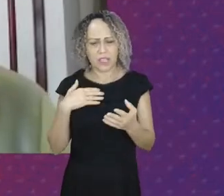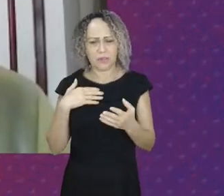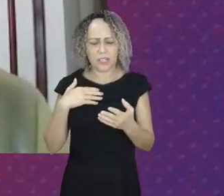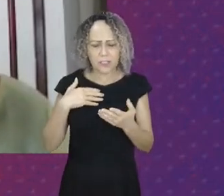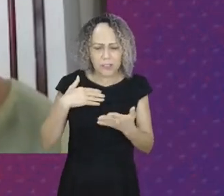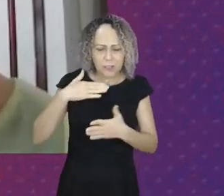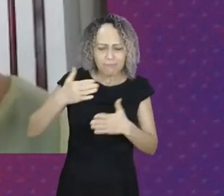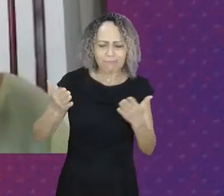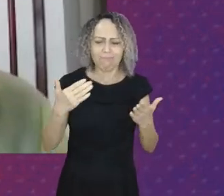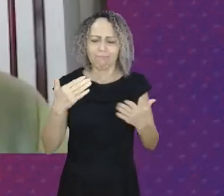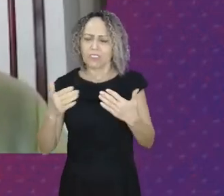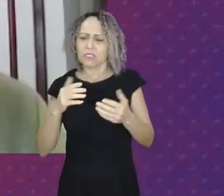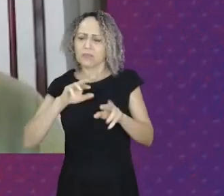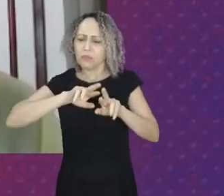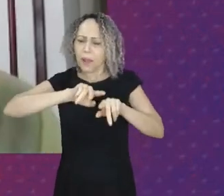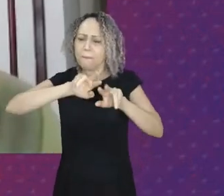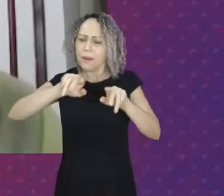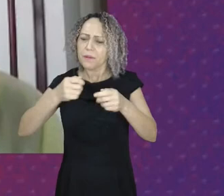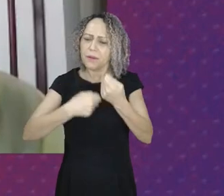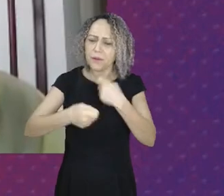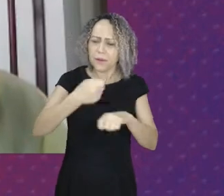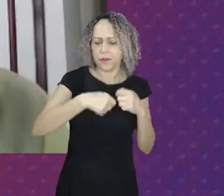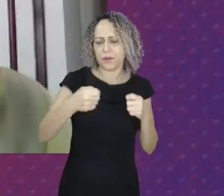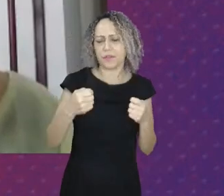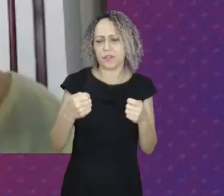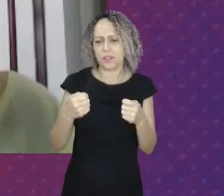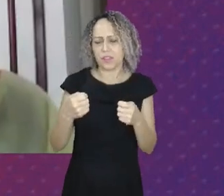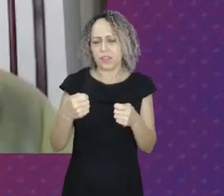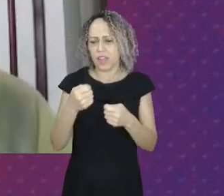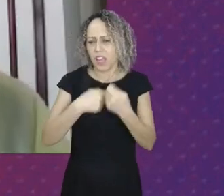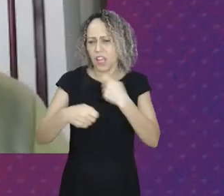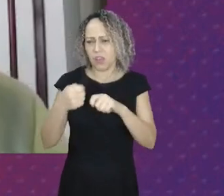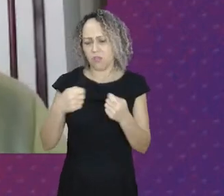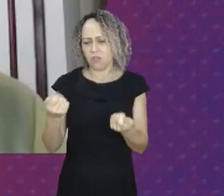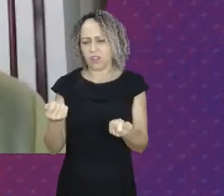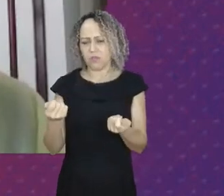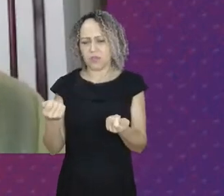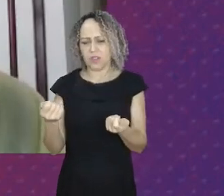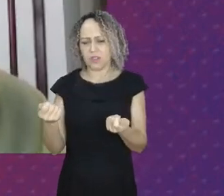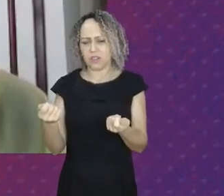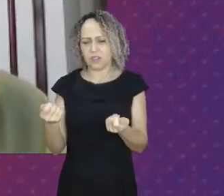Polanyi, a economia não se reduz às transações